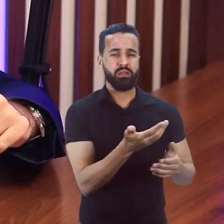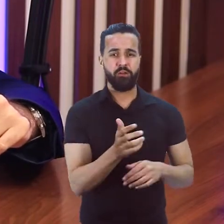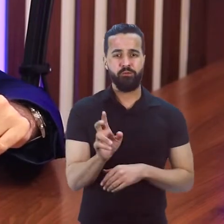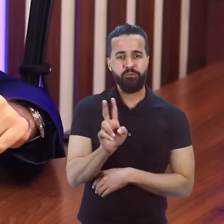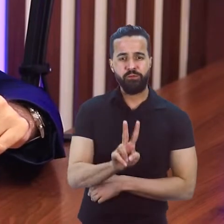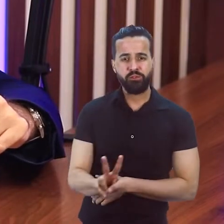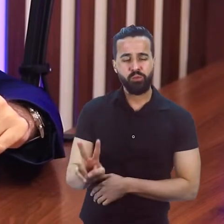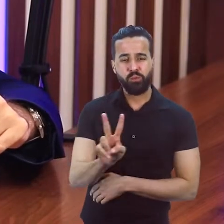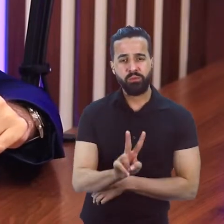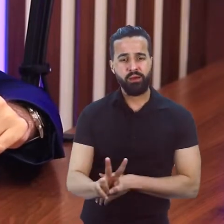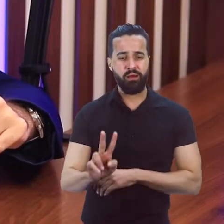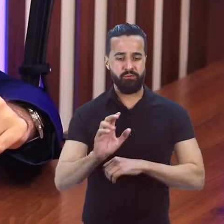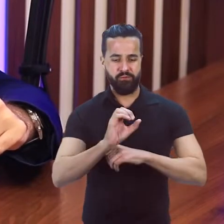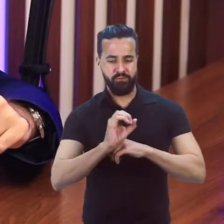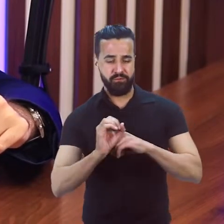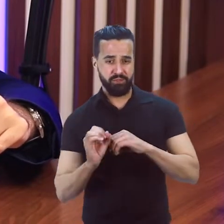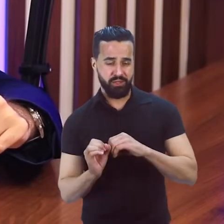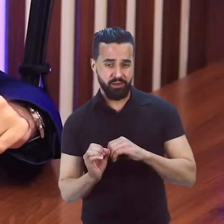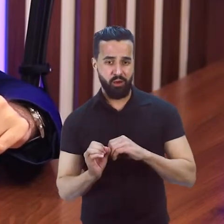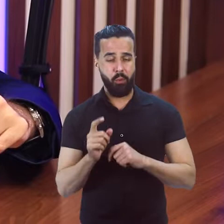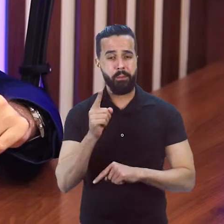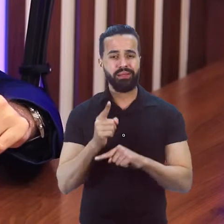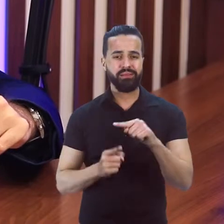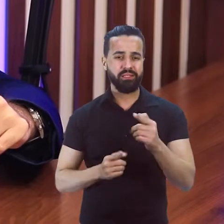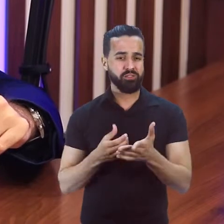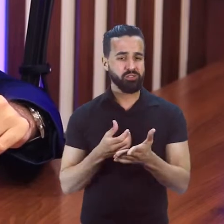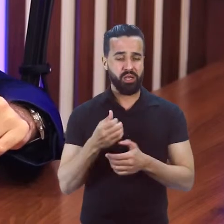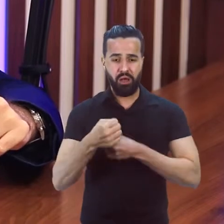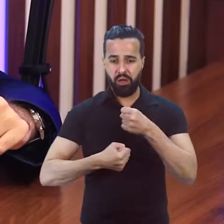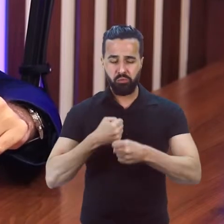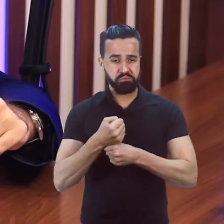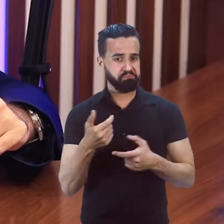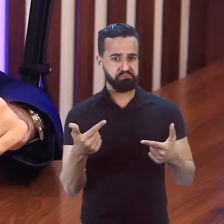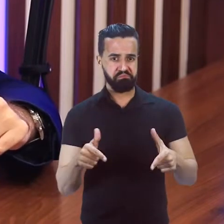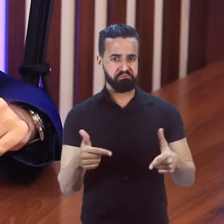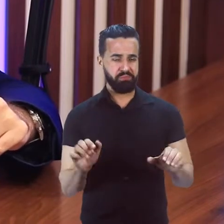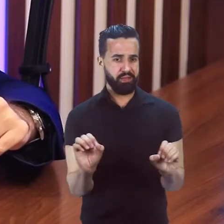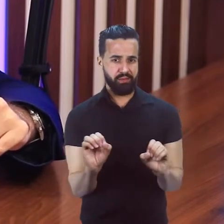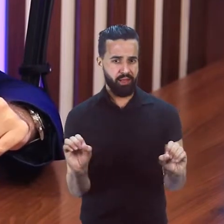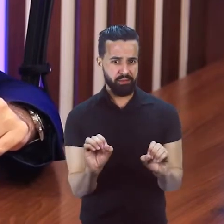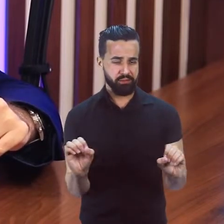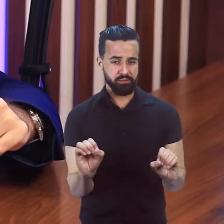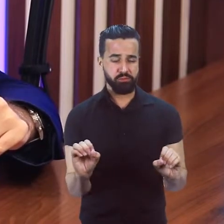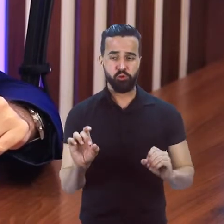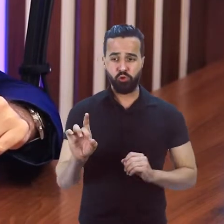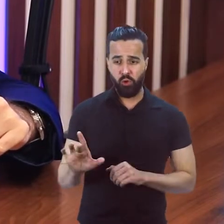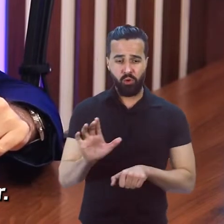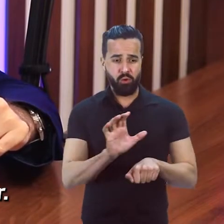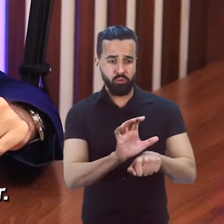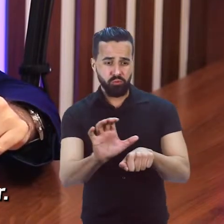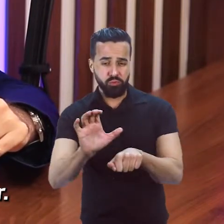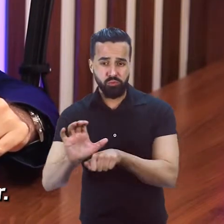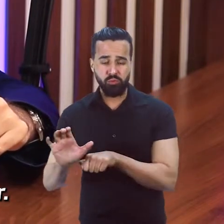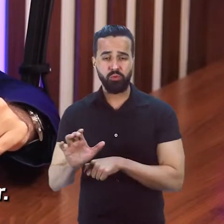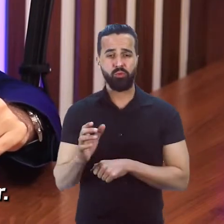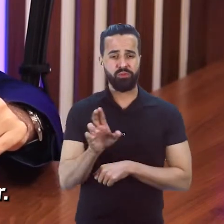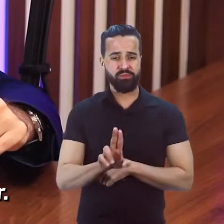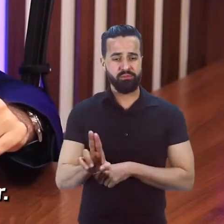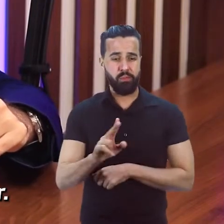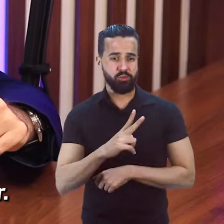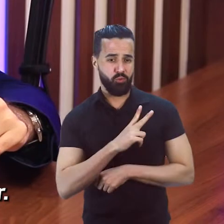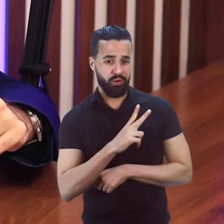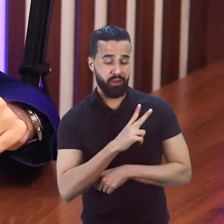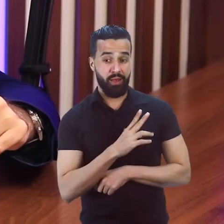em federais no meio do ano, era só em final do ano, só tinha em algumas particulares, não era nem em todas também. E na Universo estava